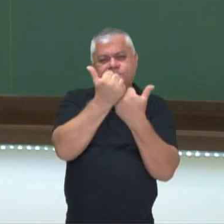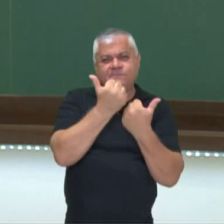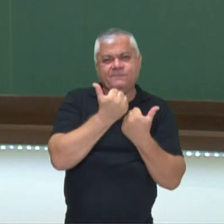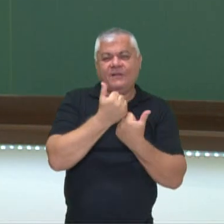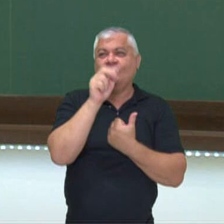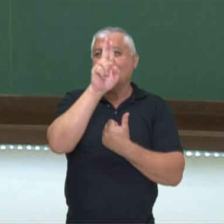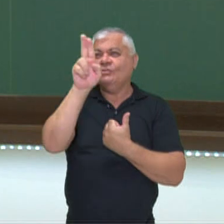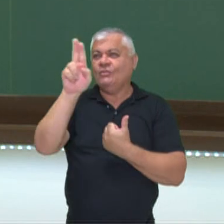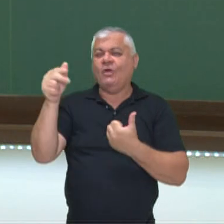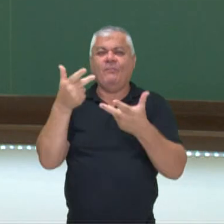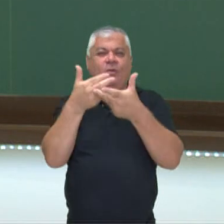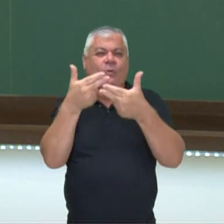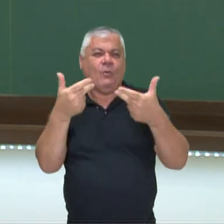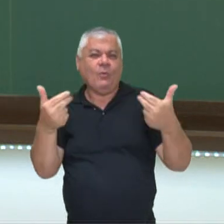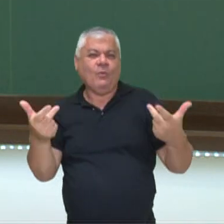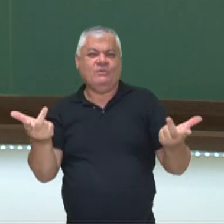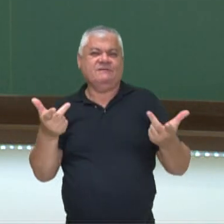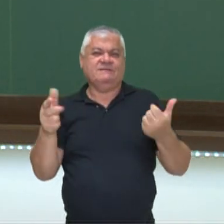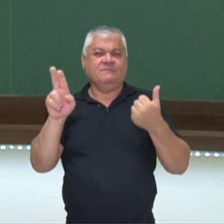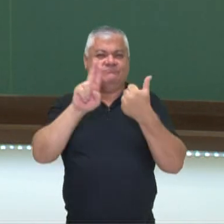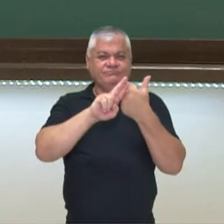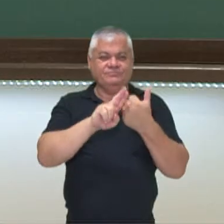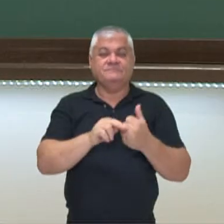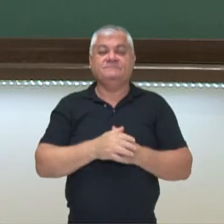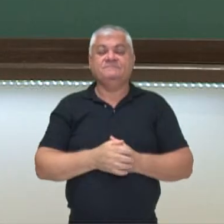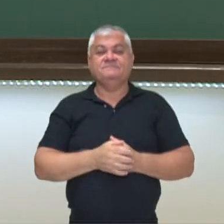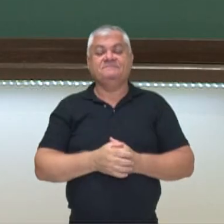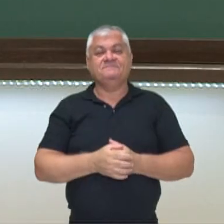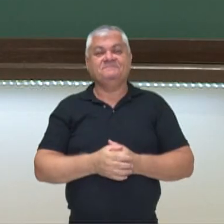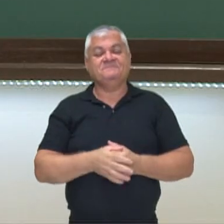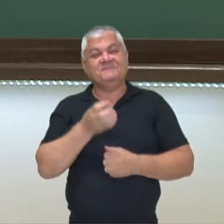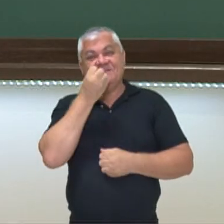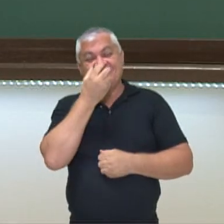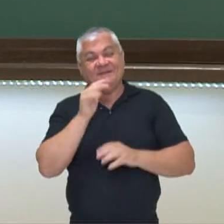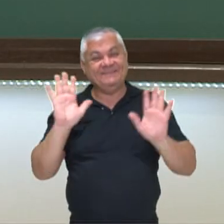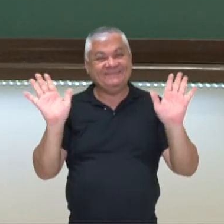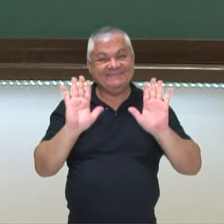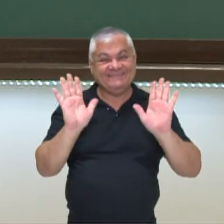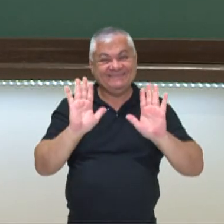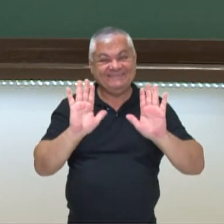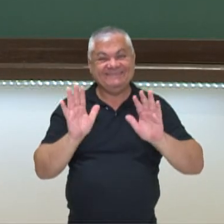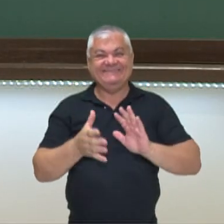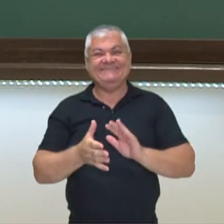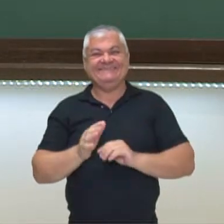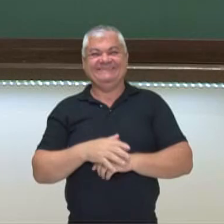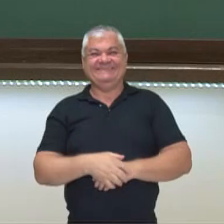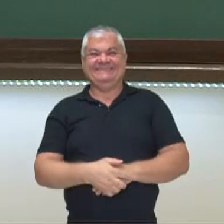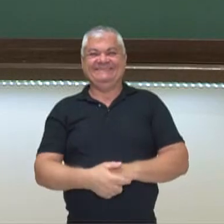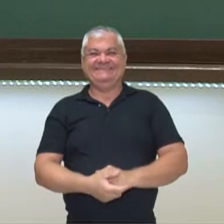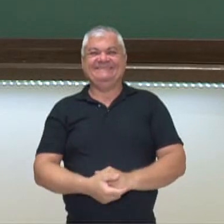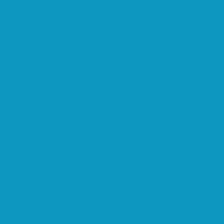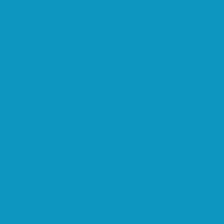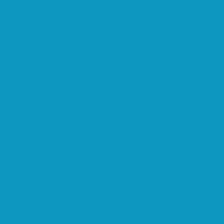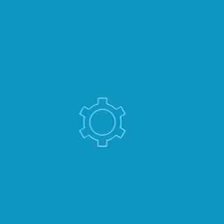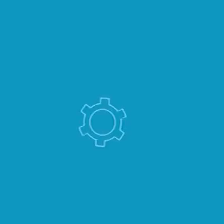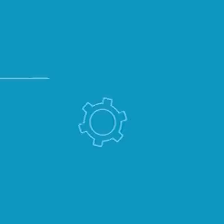as coisas, os objetos. Muito bem, eu me quedo aqui. Hasta la próxima clase. Adiós.